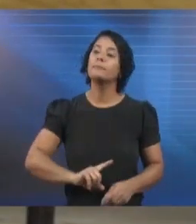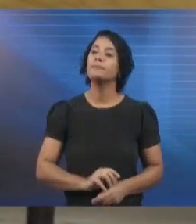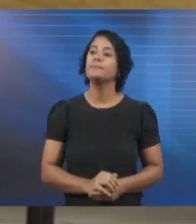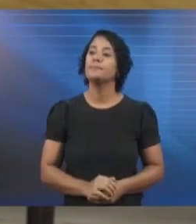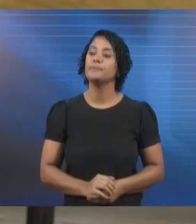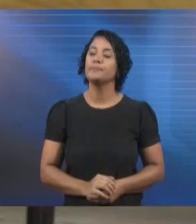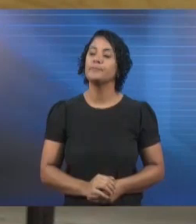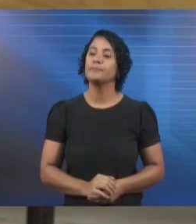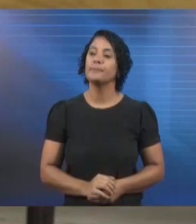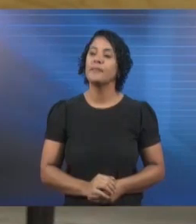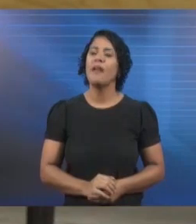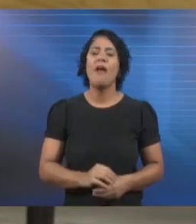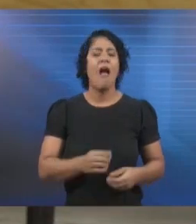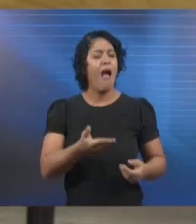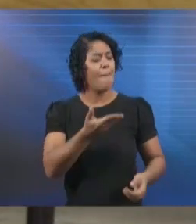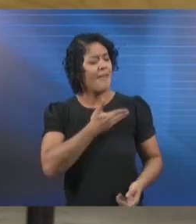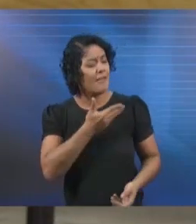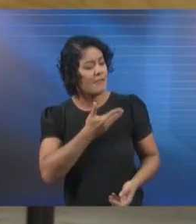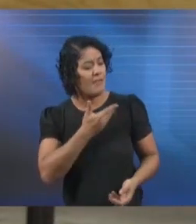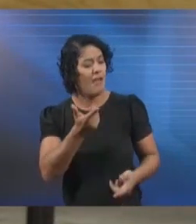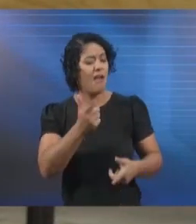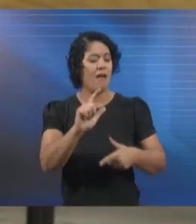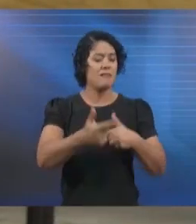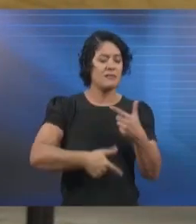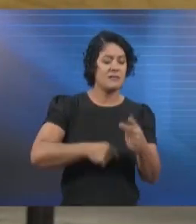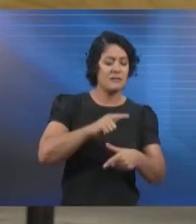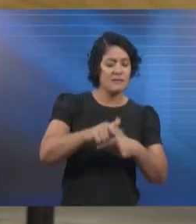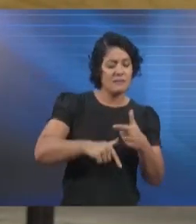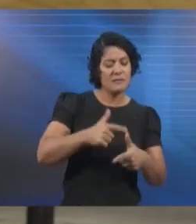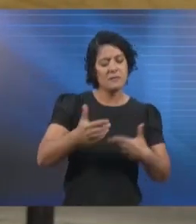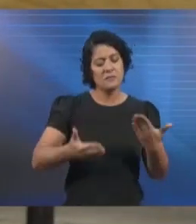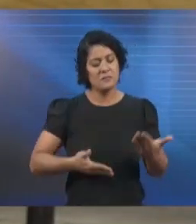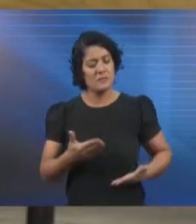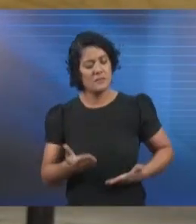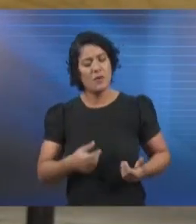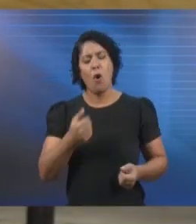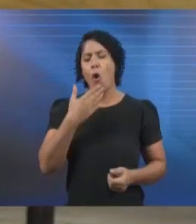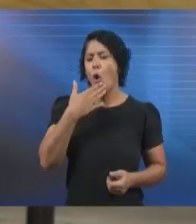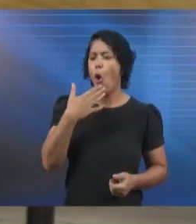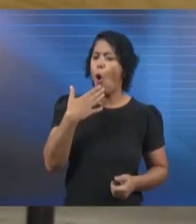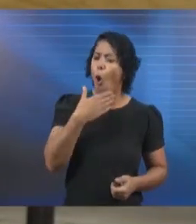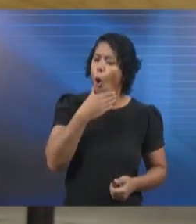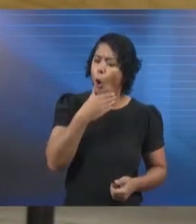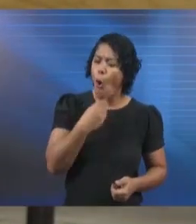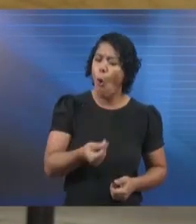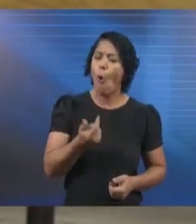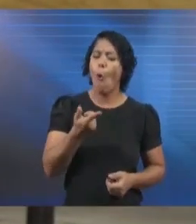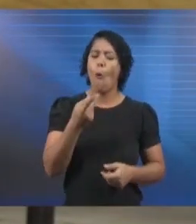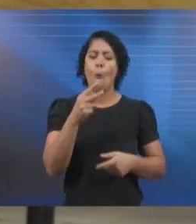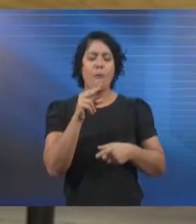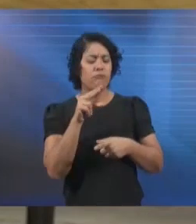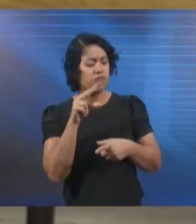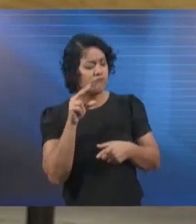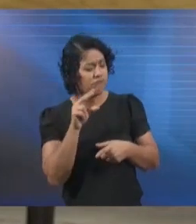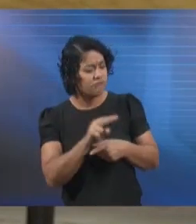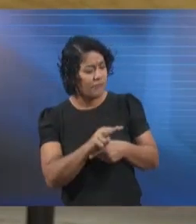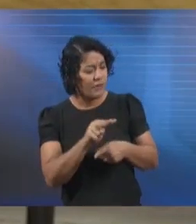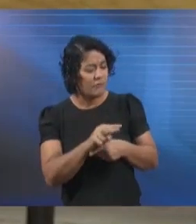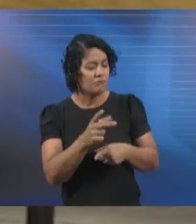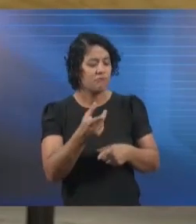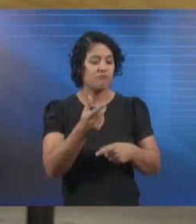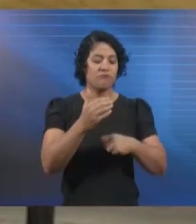amizades prestou grandes serviços à sociedade um homem caridoso e carinhoso também